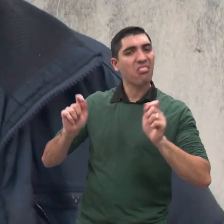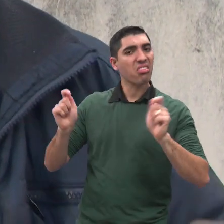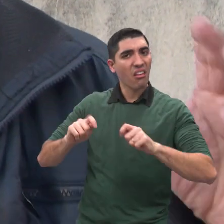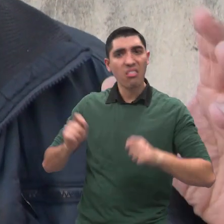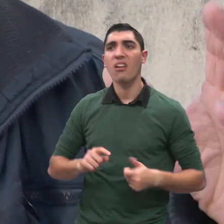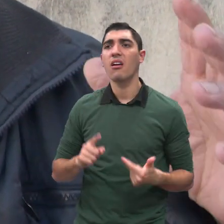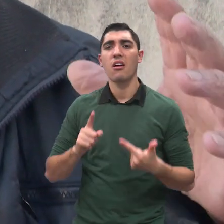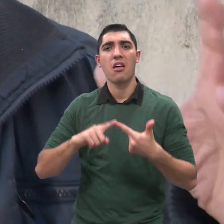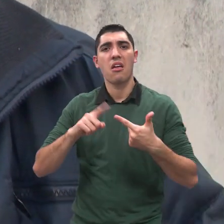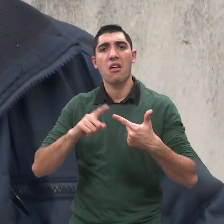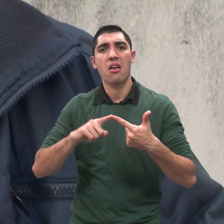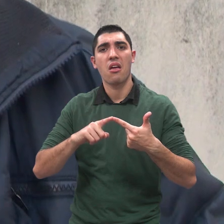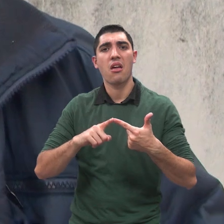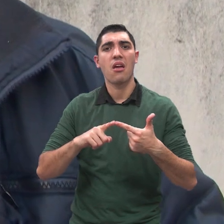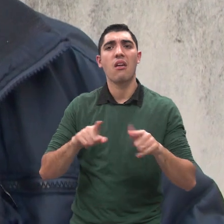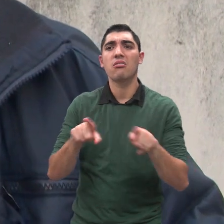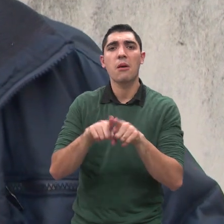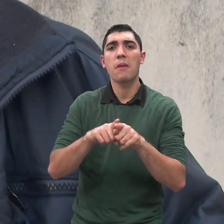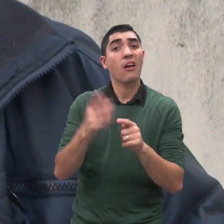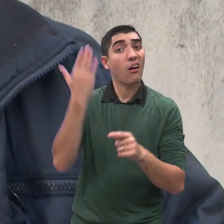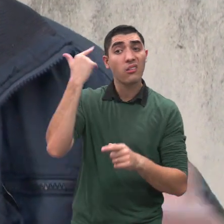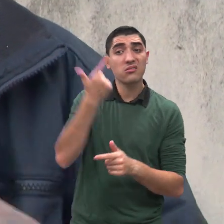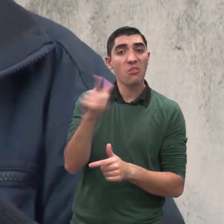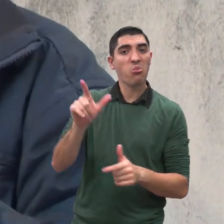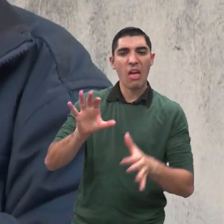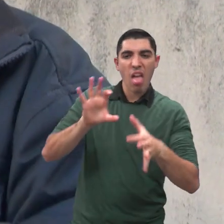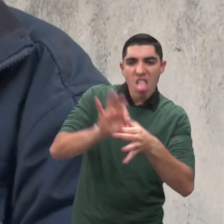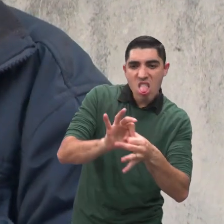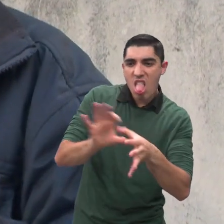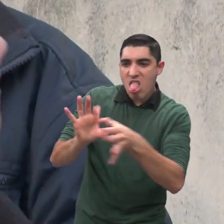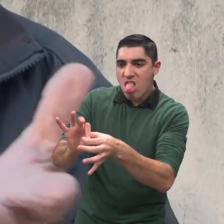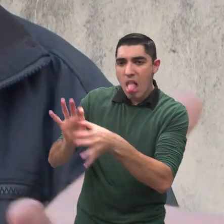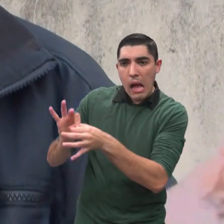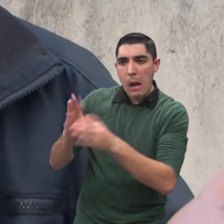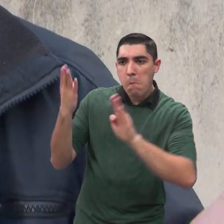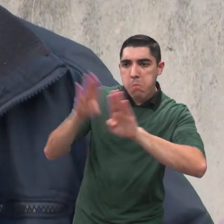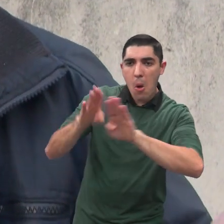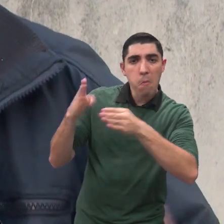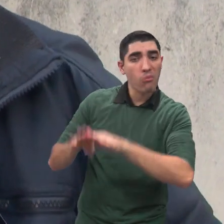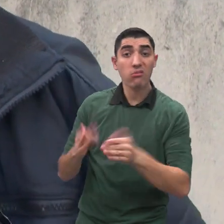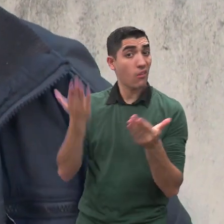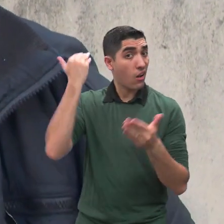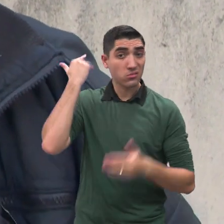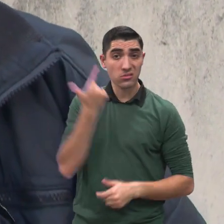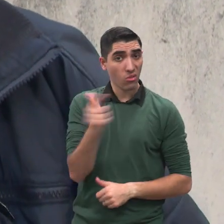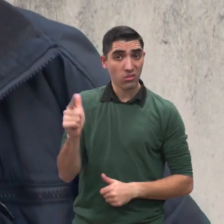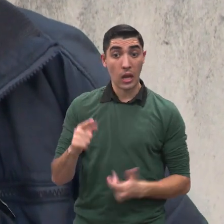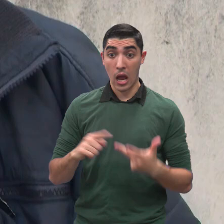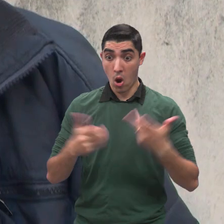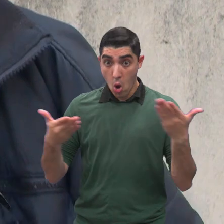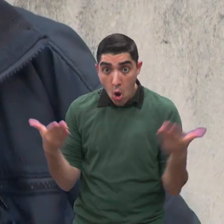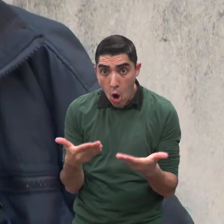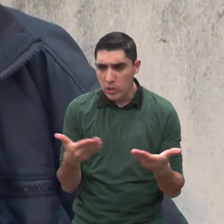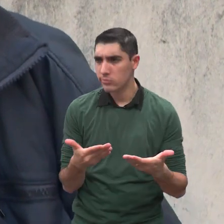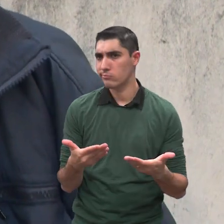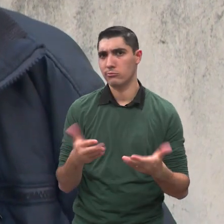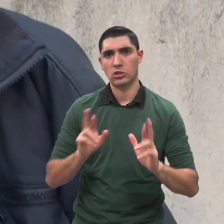rua, não tinha tanta cadeado nos cadeados, entendeu? Não tinha isso. Hoje